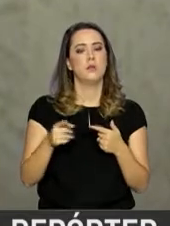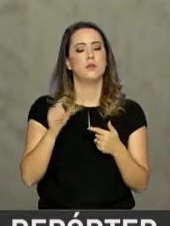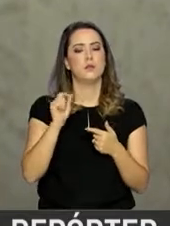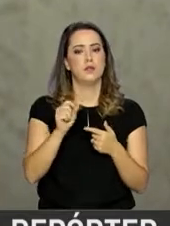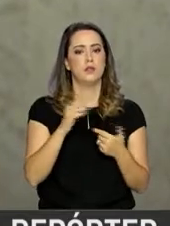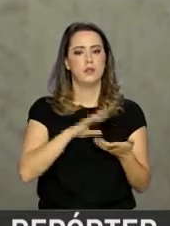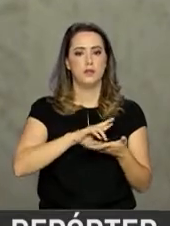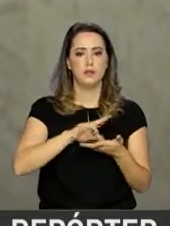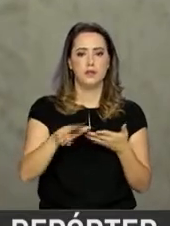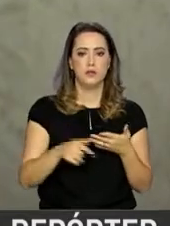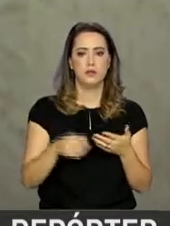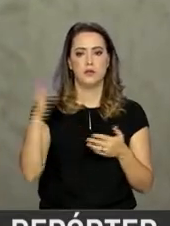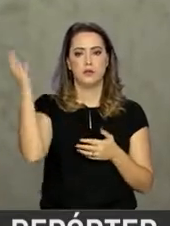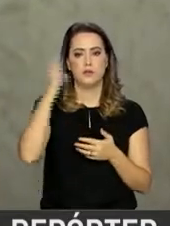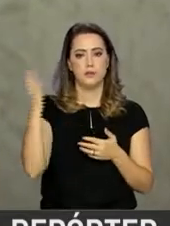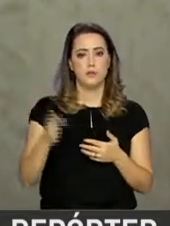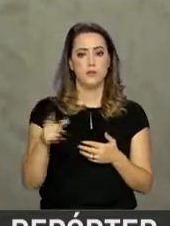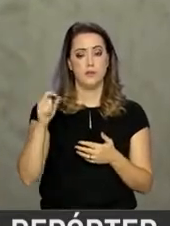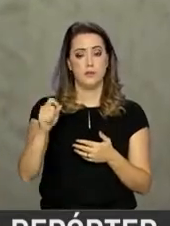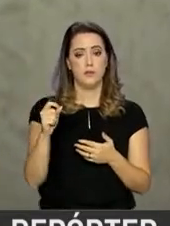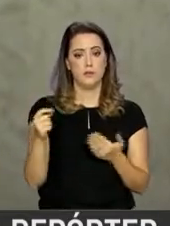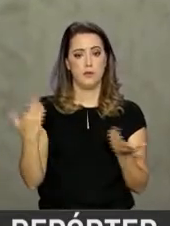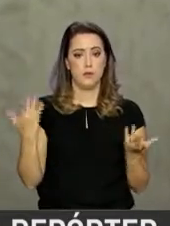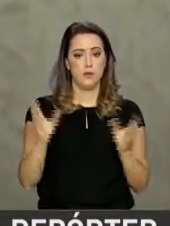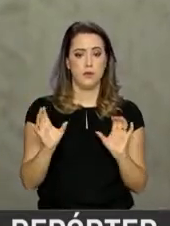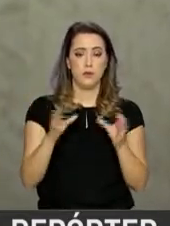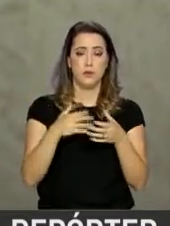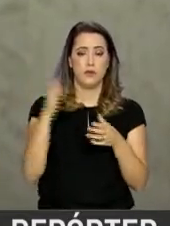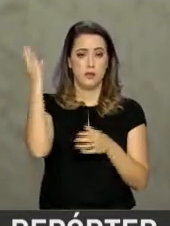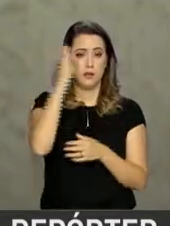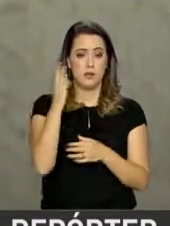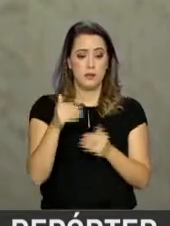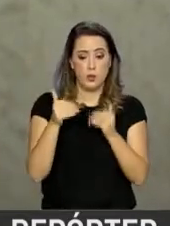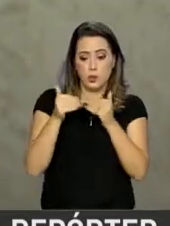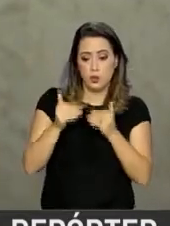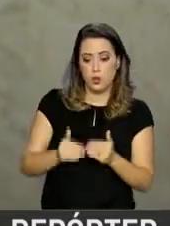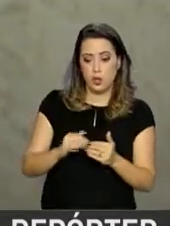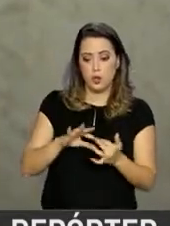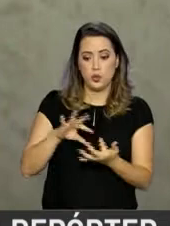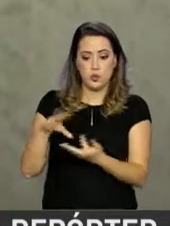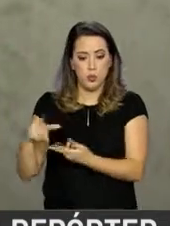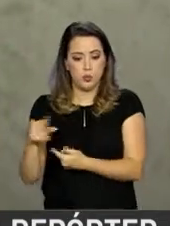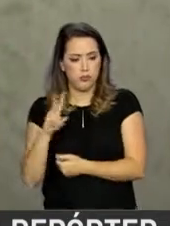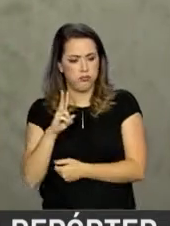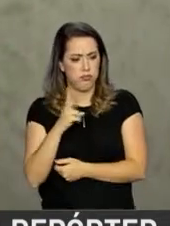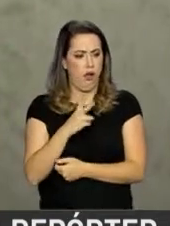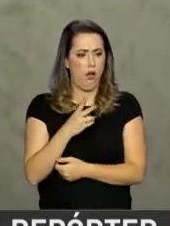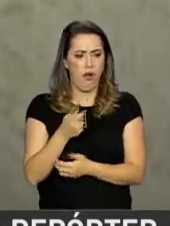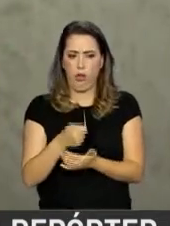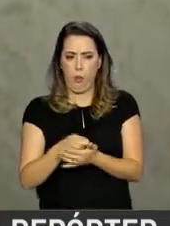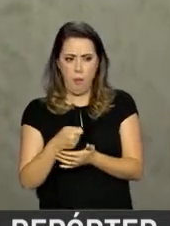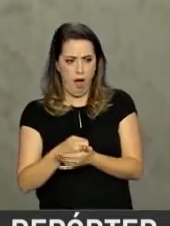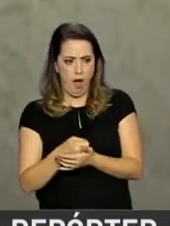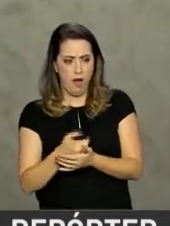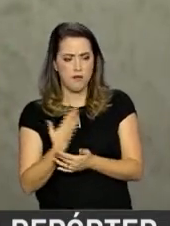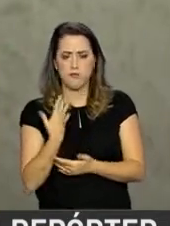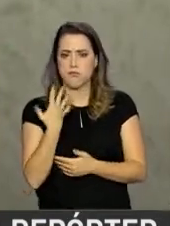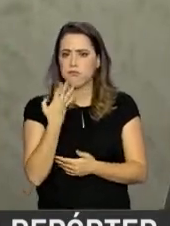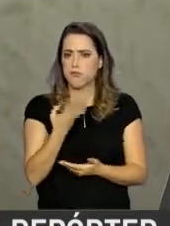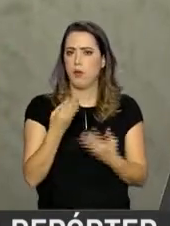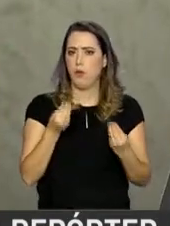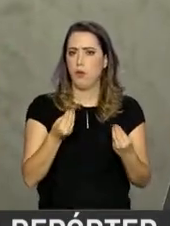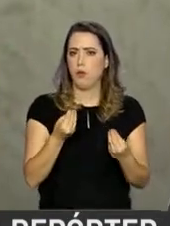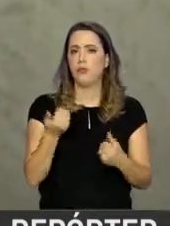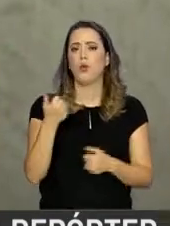indesejáveis. O Brasil se tornaria até inadimplente perante a banca internacional, já que um